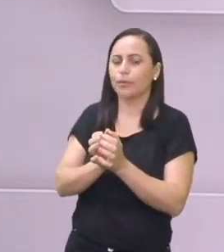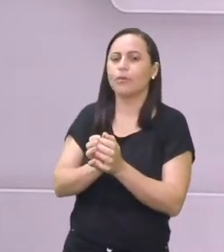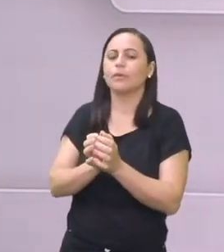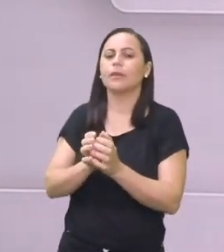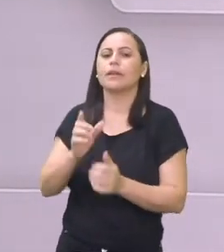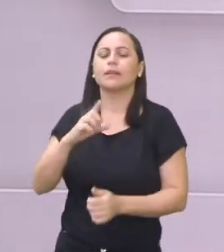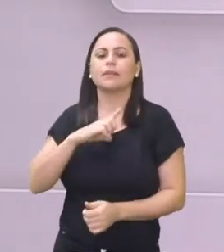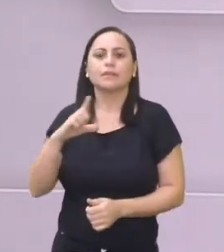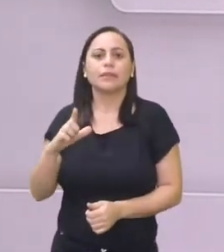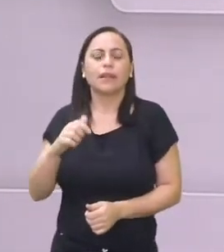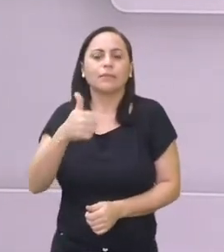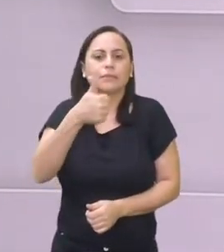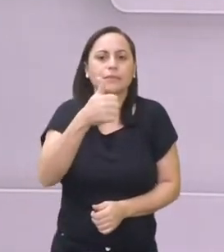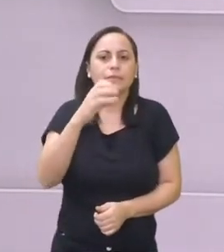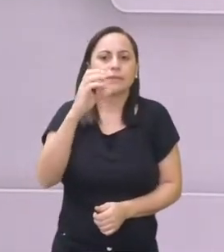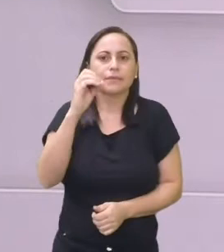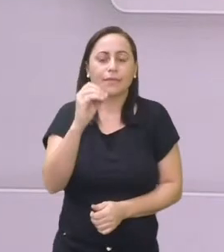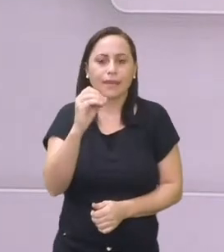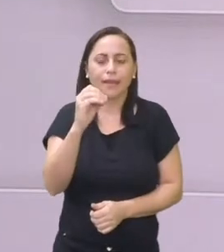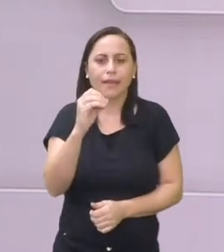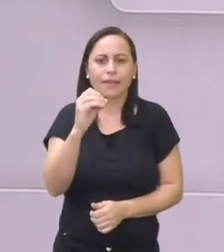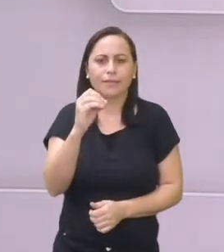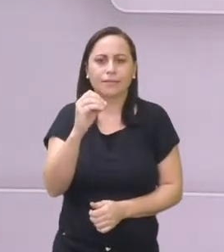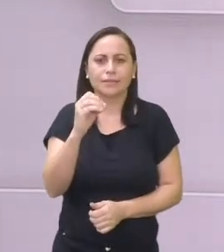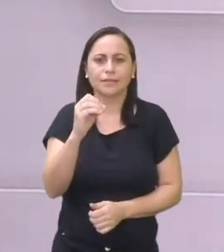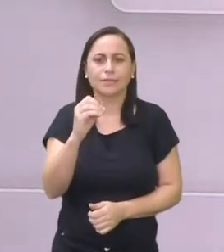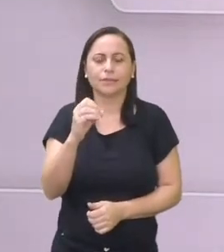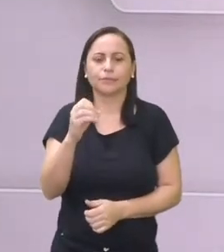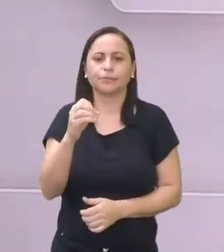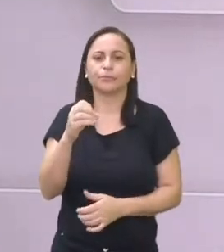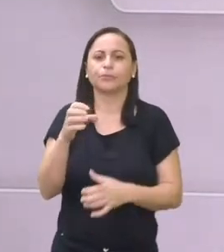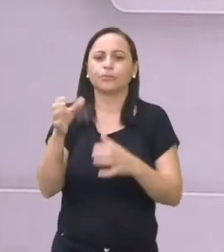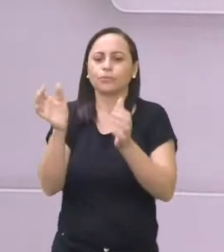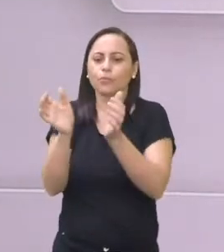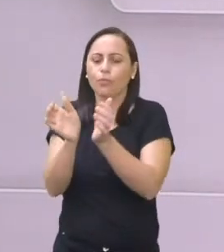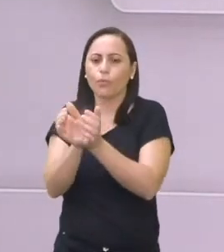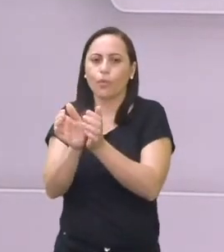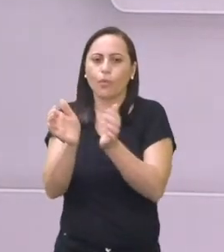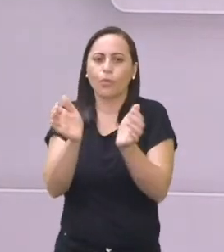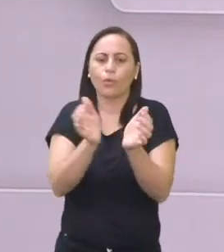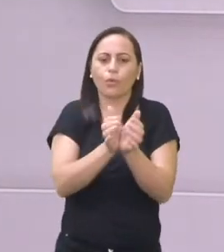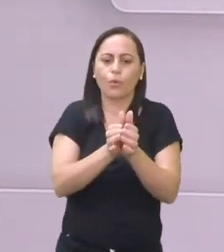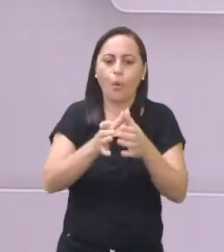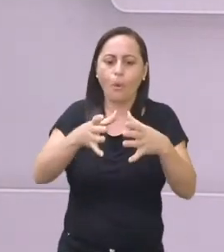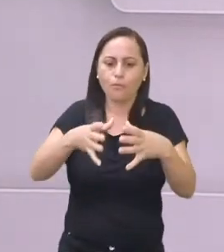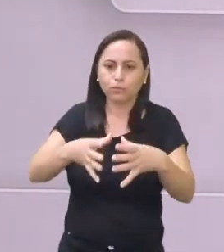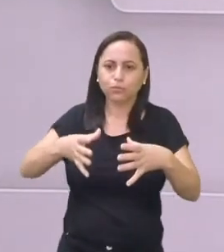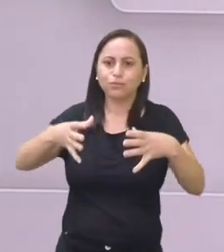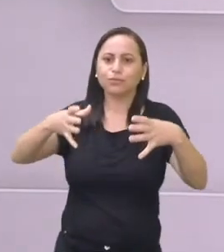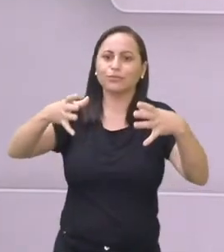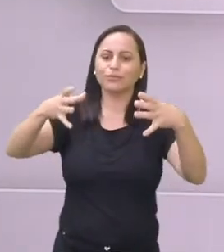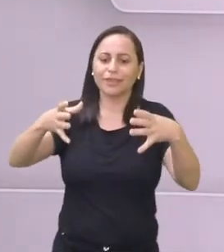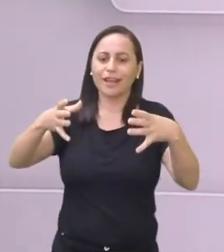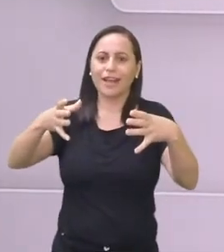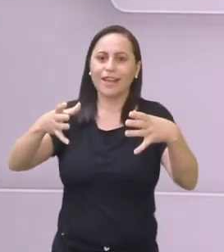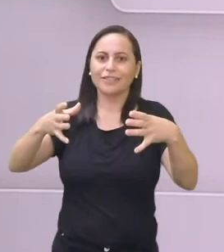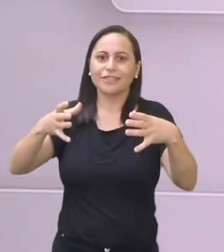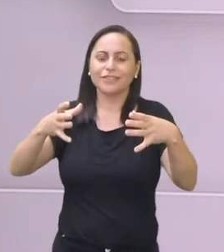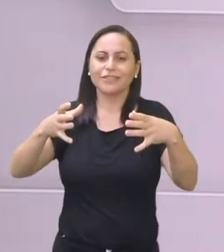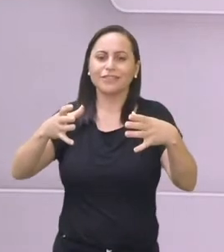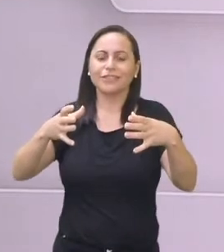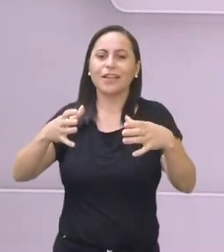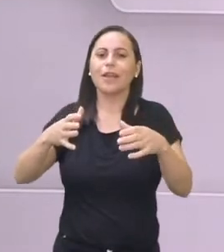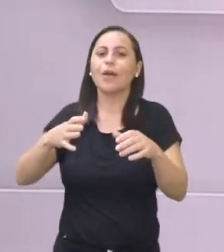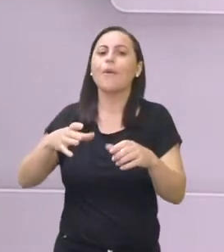nós temos 10 montinhos daquele, nós formamos um montão e formamos mais